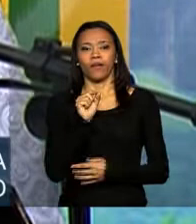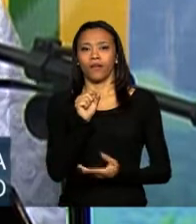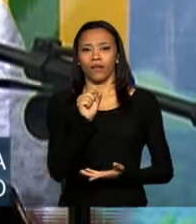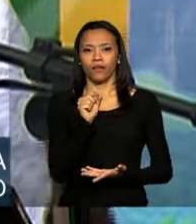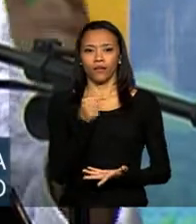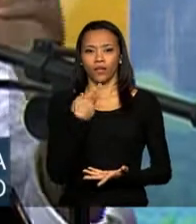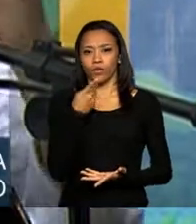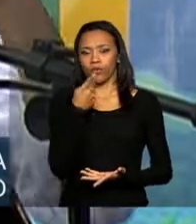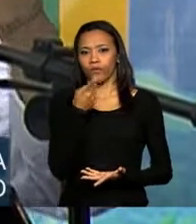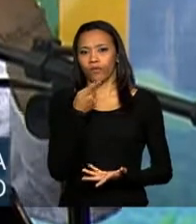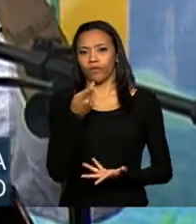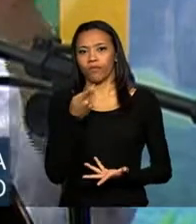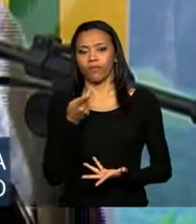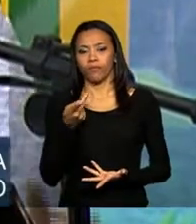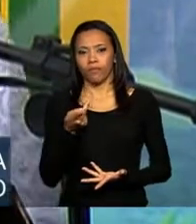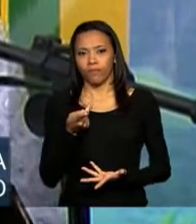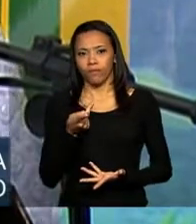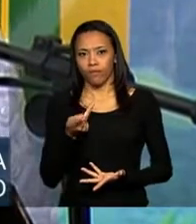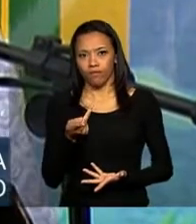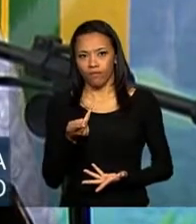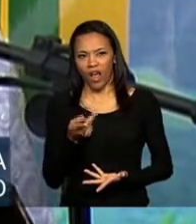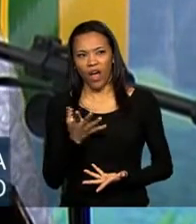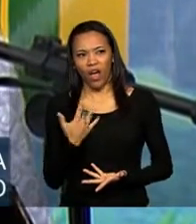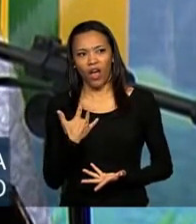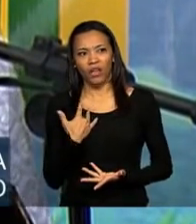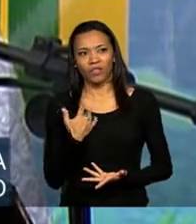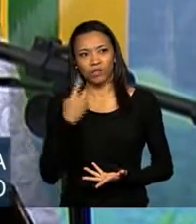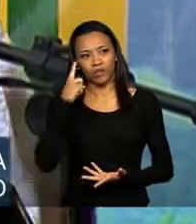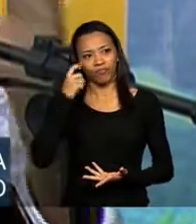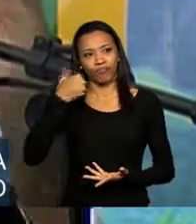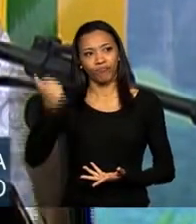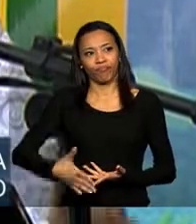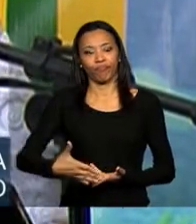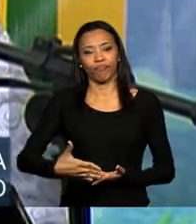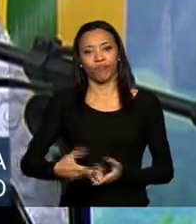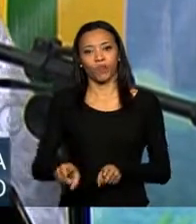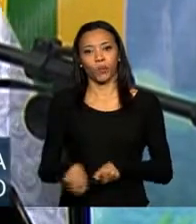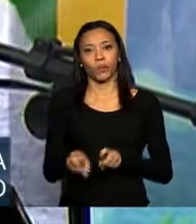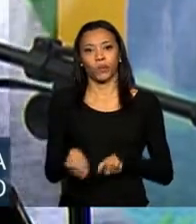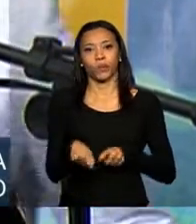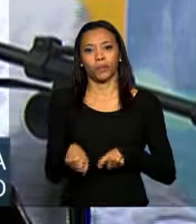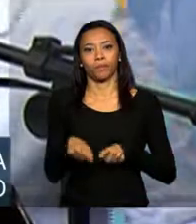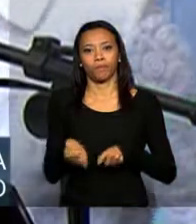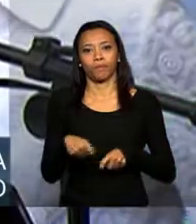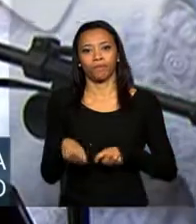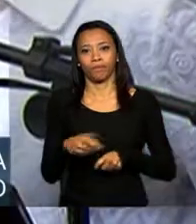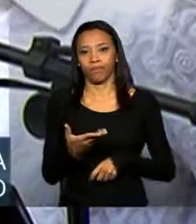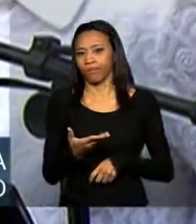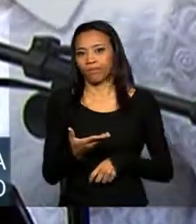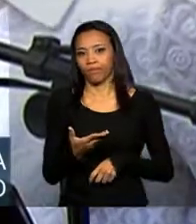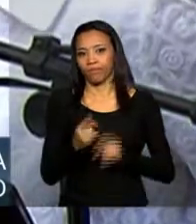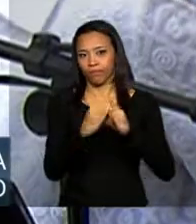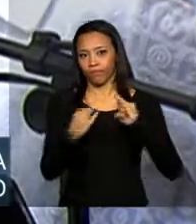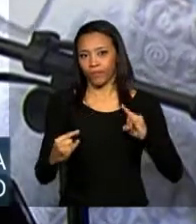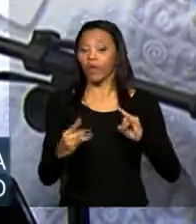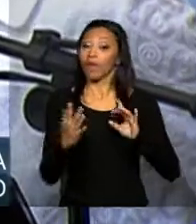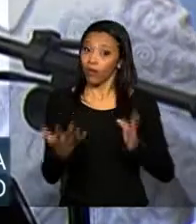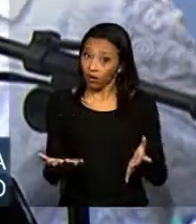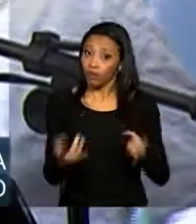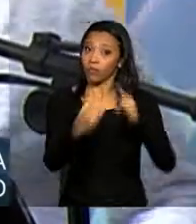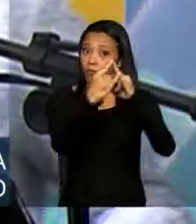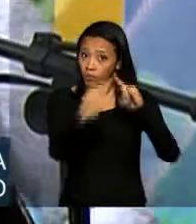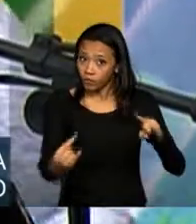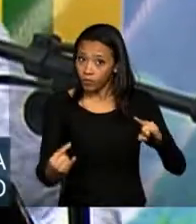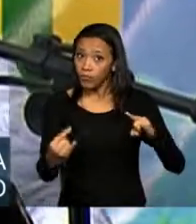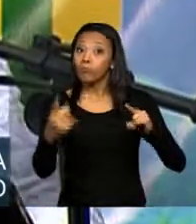eu diria assim Rural entre "um assentamento ele é rural